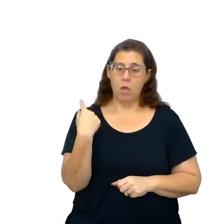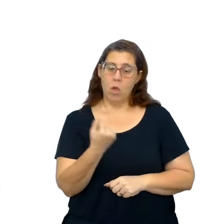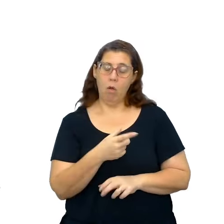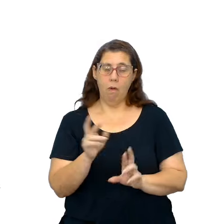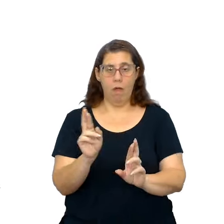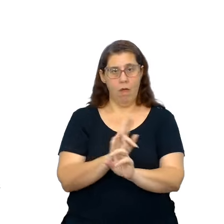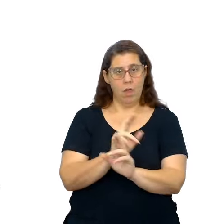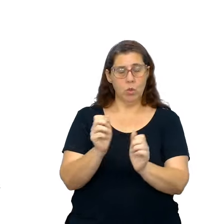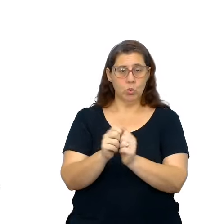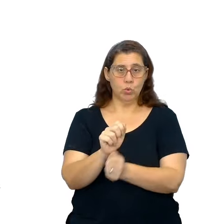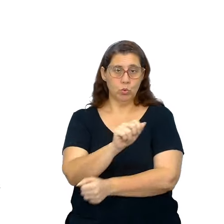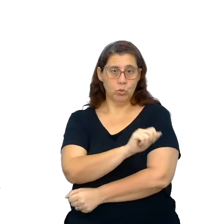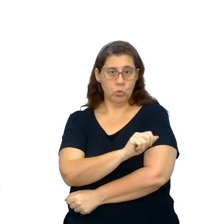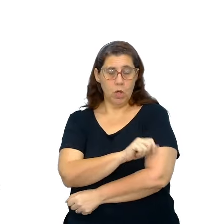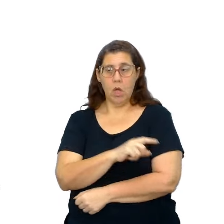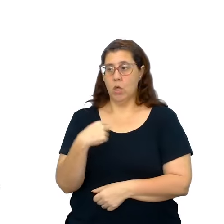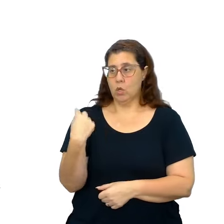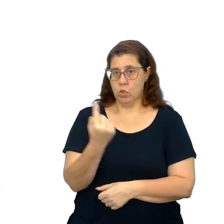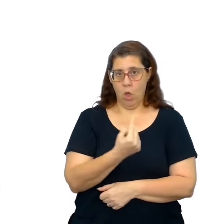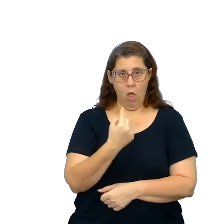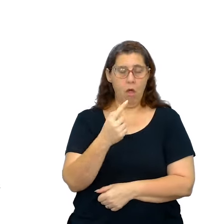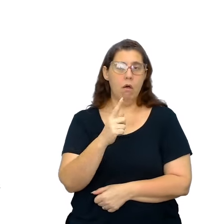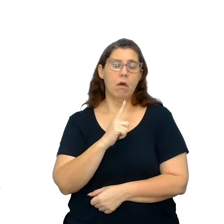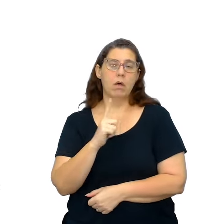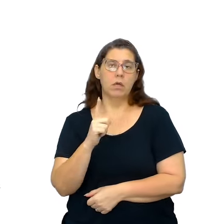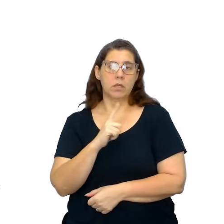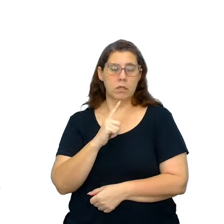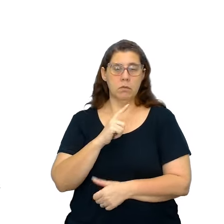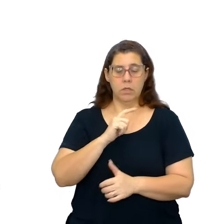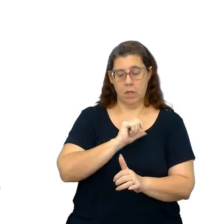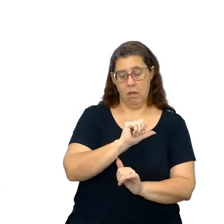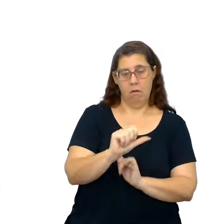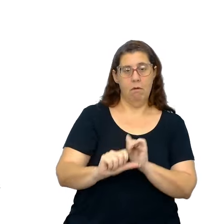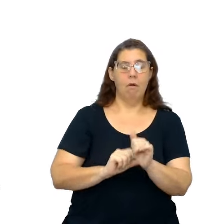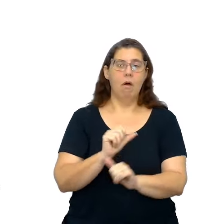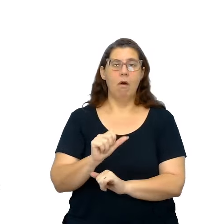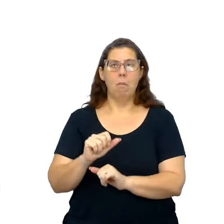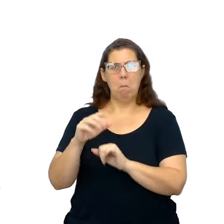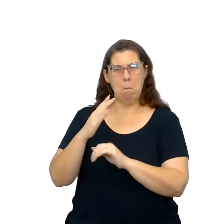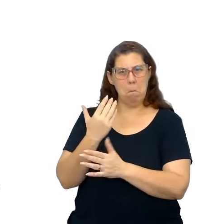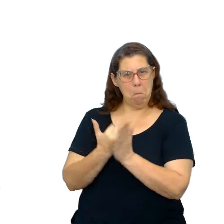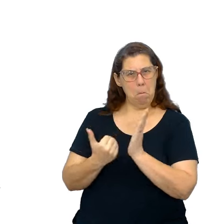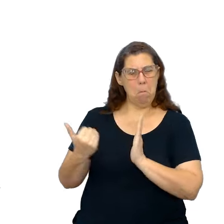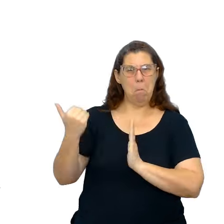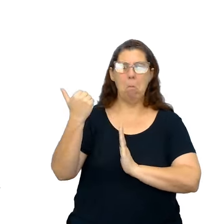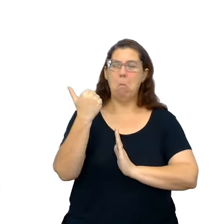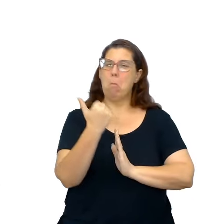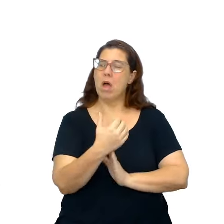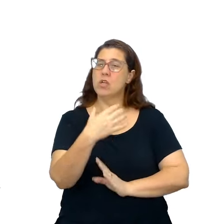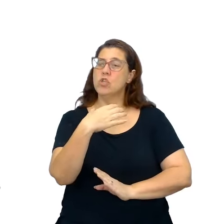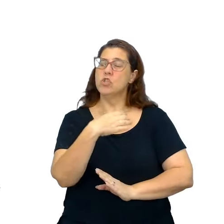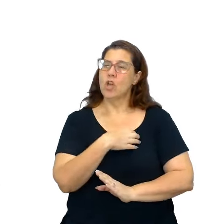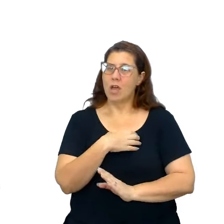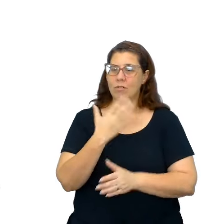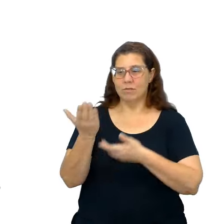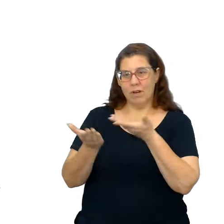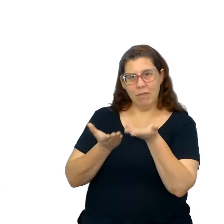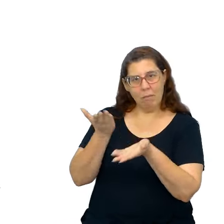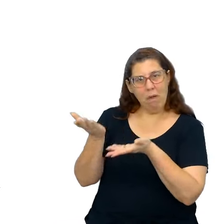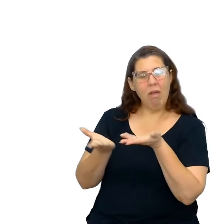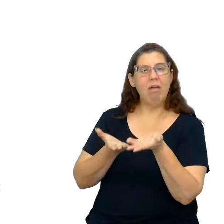com os estudantes, né, nós temos, né, por meio dessas formações, mais ferramentas de lidar com isso, né, e é legal que